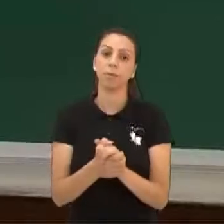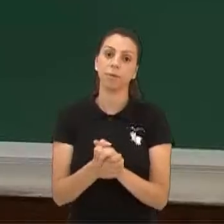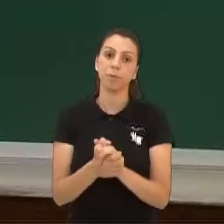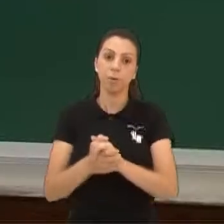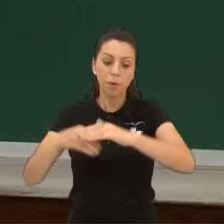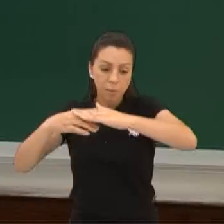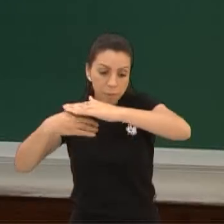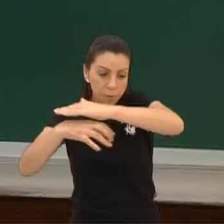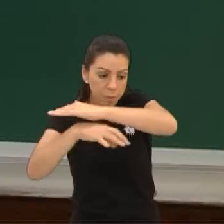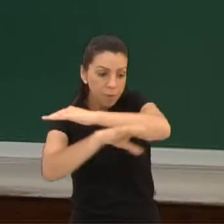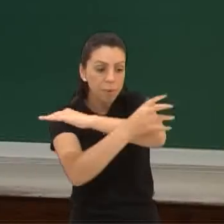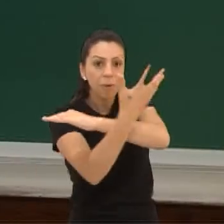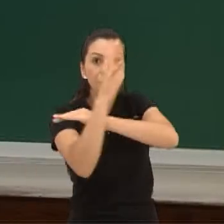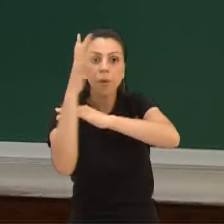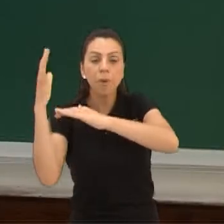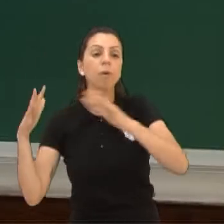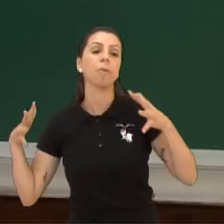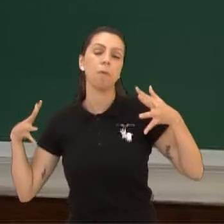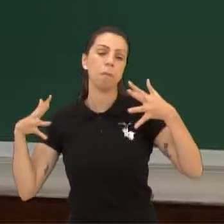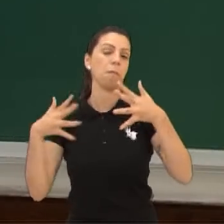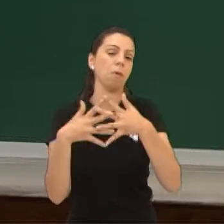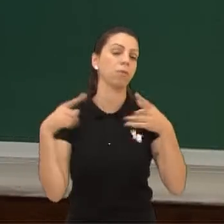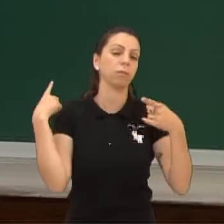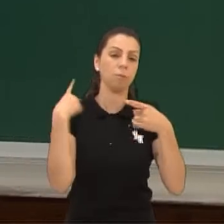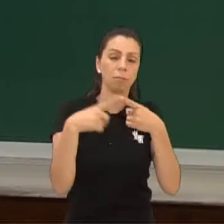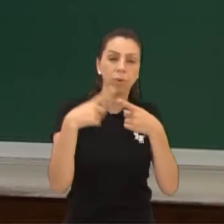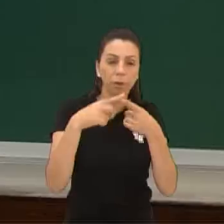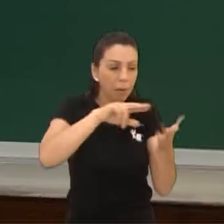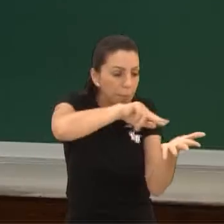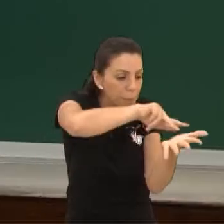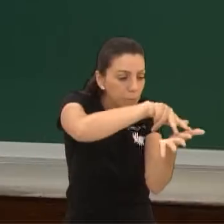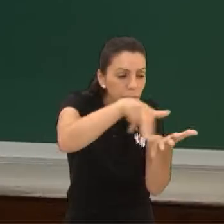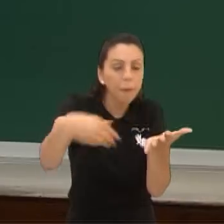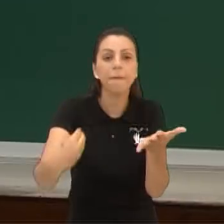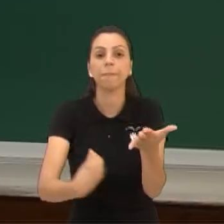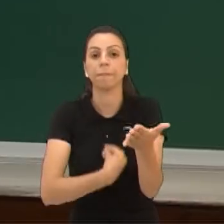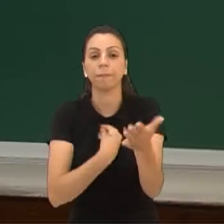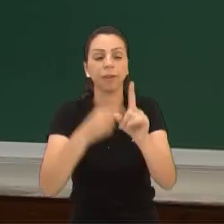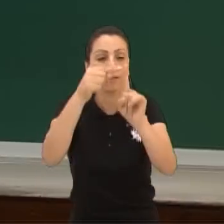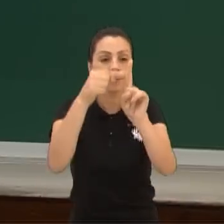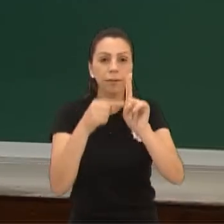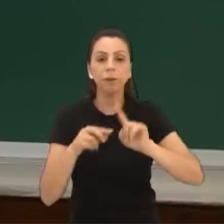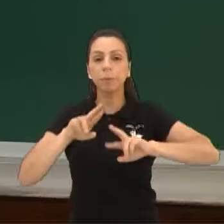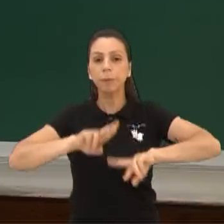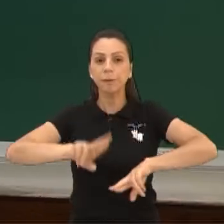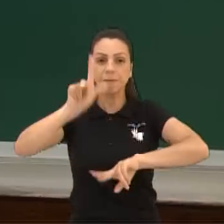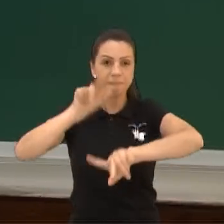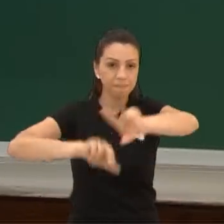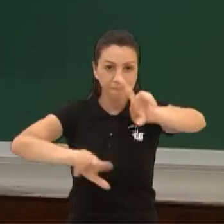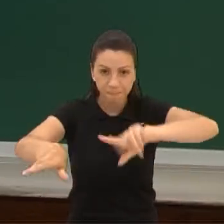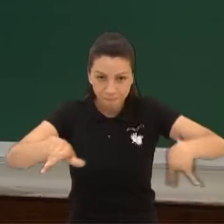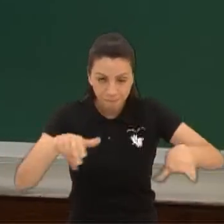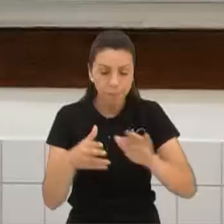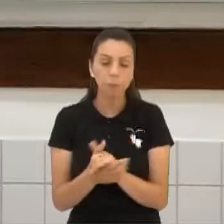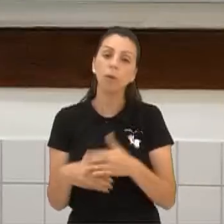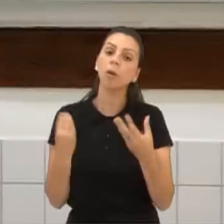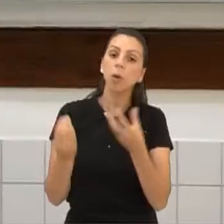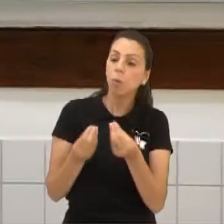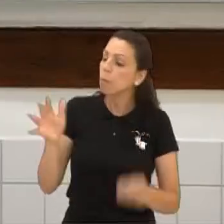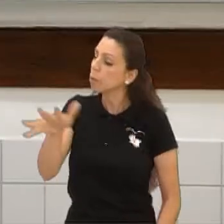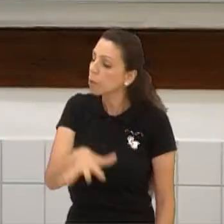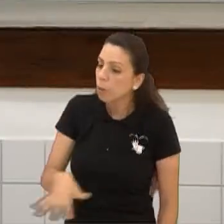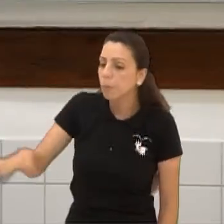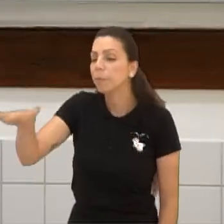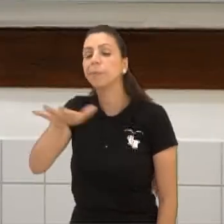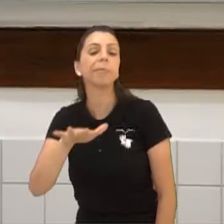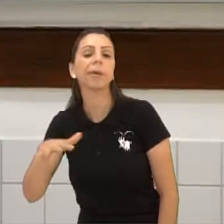ecossistema complexo, porque ele tem vários seres vivos. Tranquilo? Tá, e qual é o meio